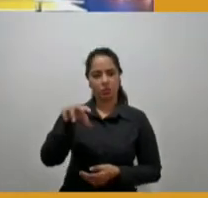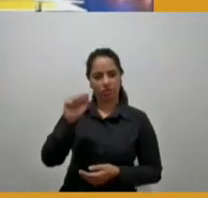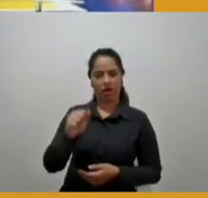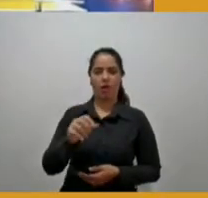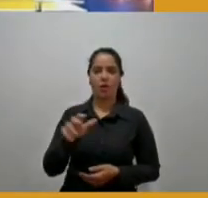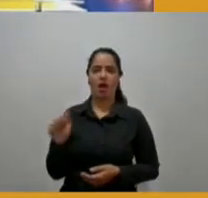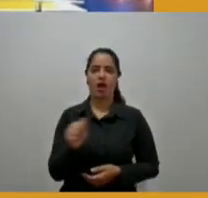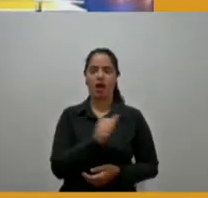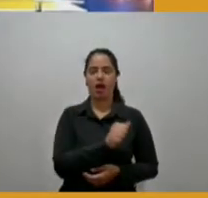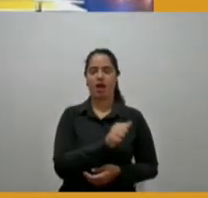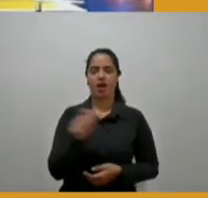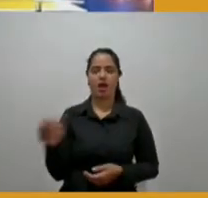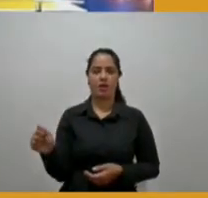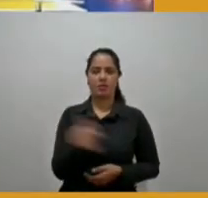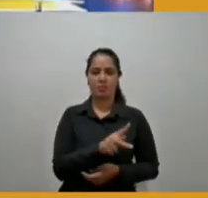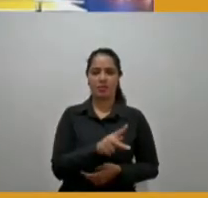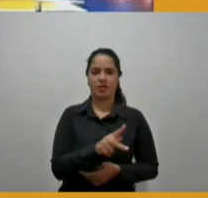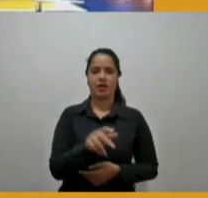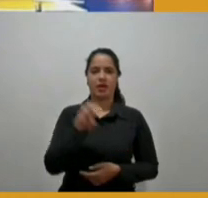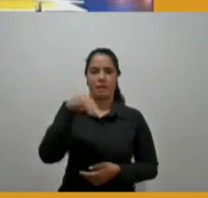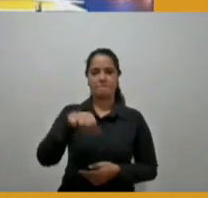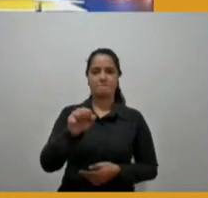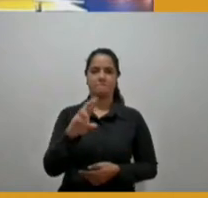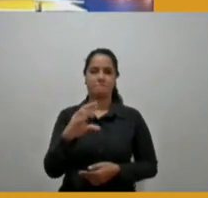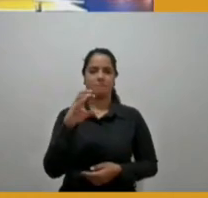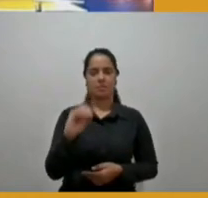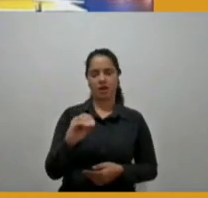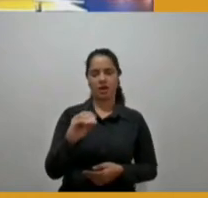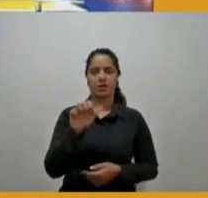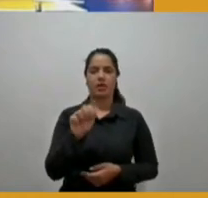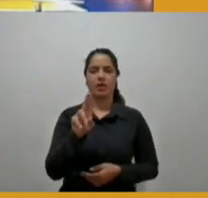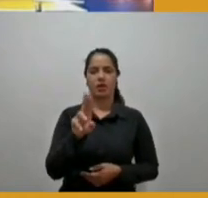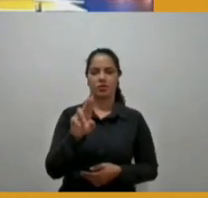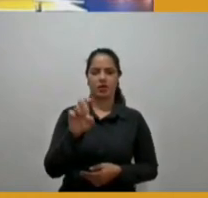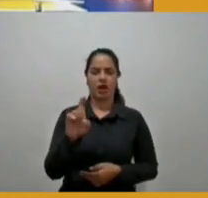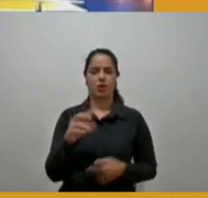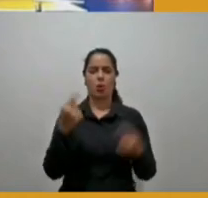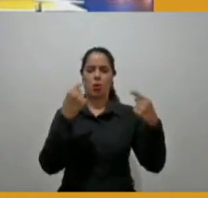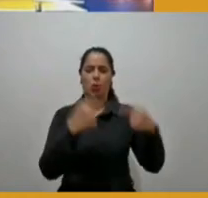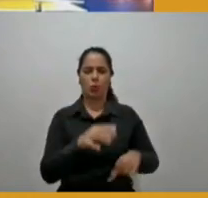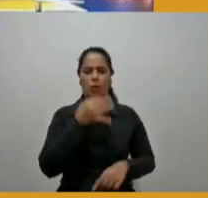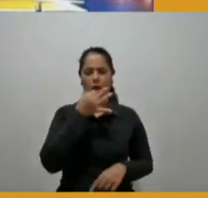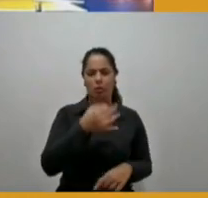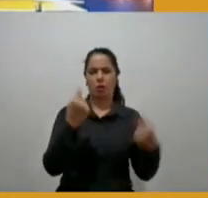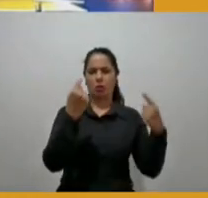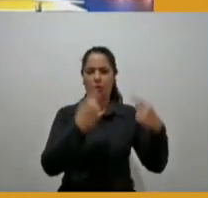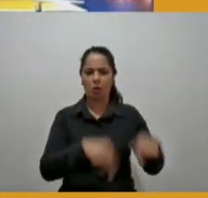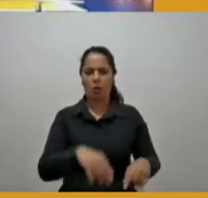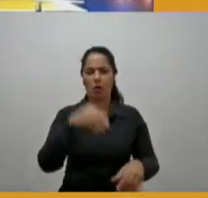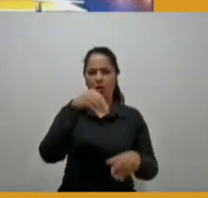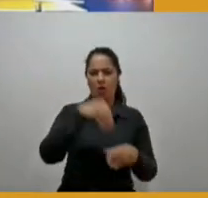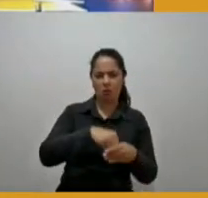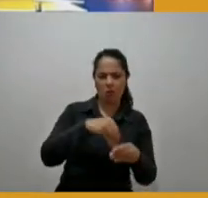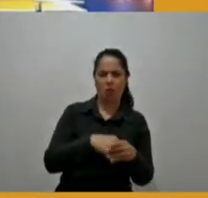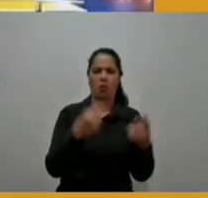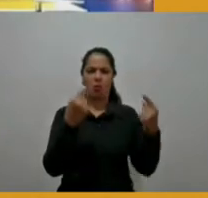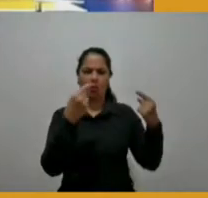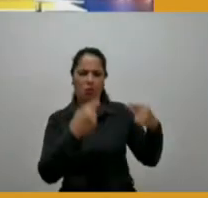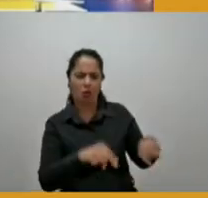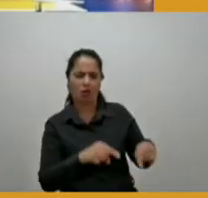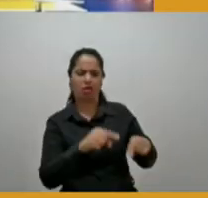crítica que todo mundo fazia ao Marco Aurélio? Que o Marco Aurélio era do contra. Que o Marco Aurélio era o voto vencido, que ele gostava disso.